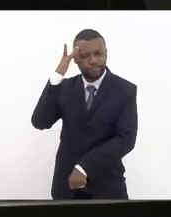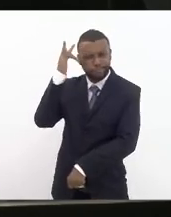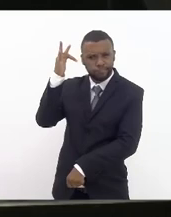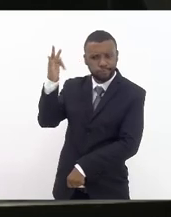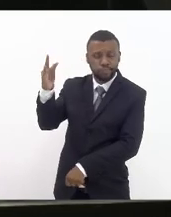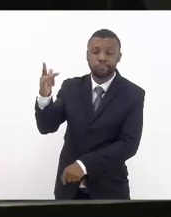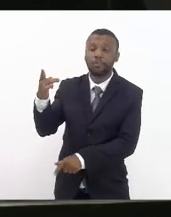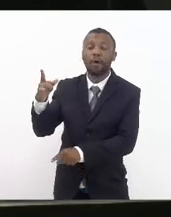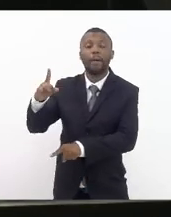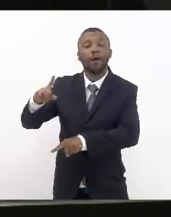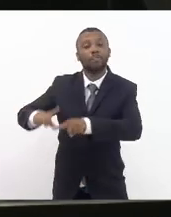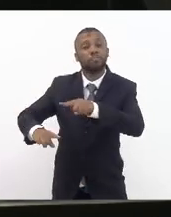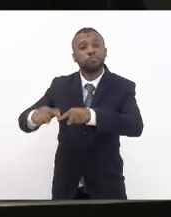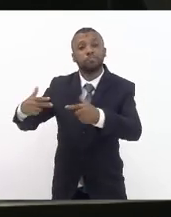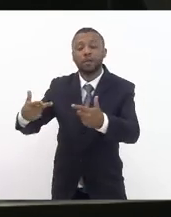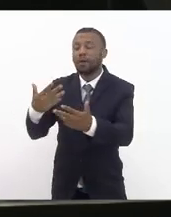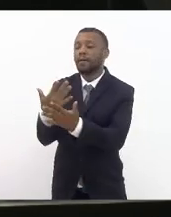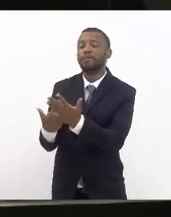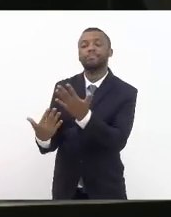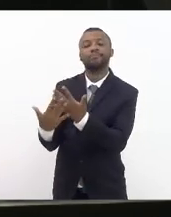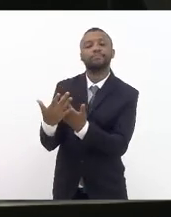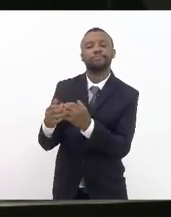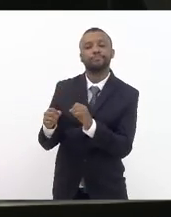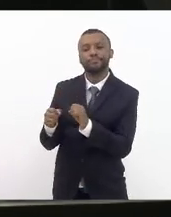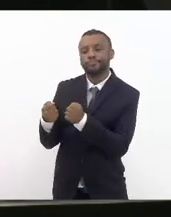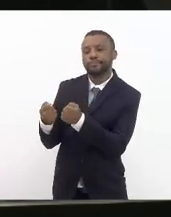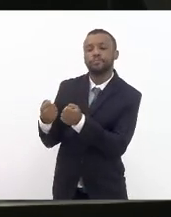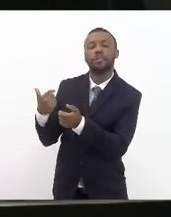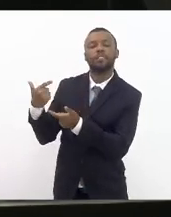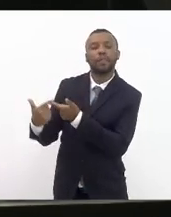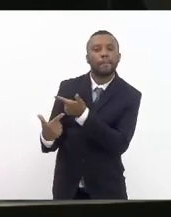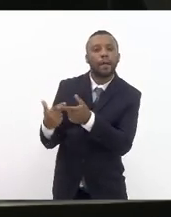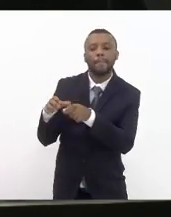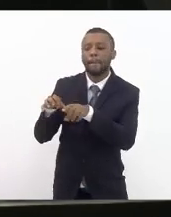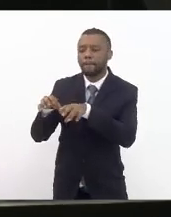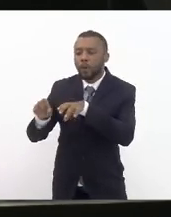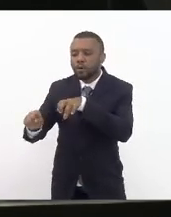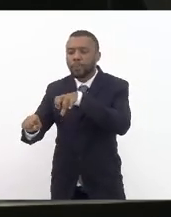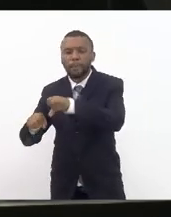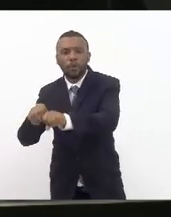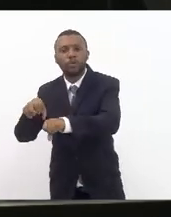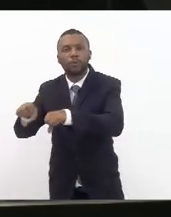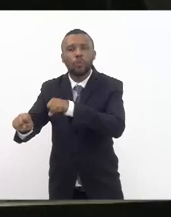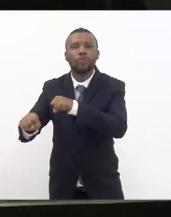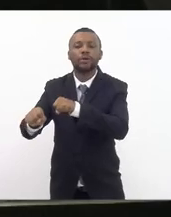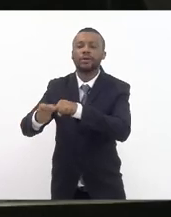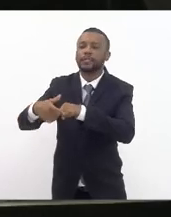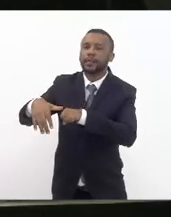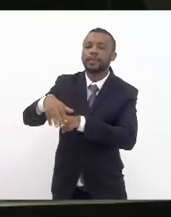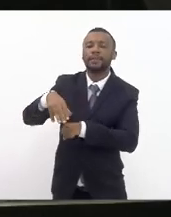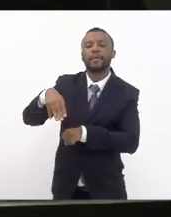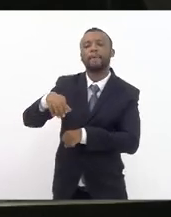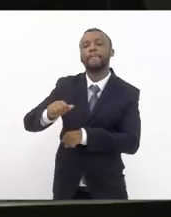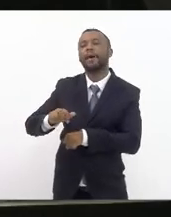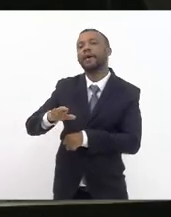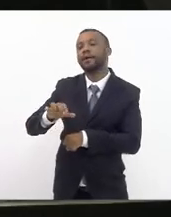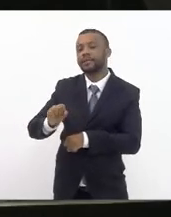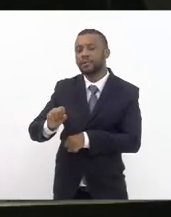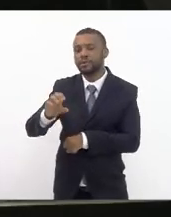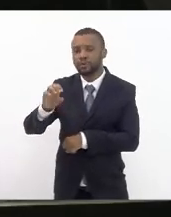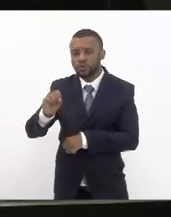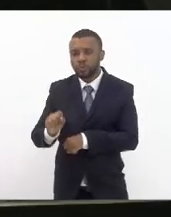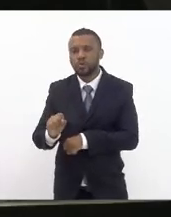seu sustento através da busca desses mariscos. E o que